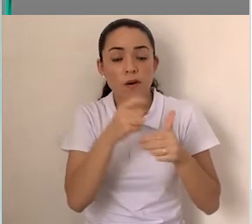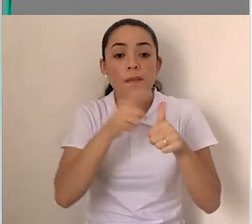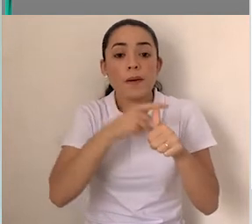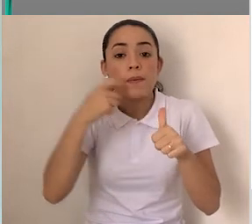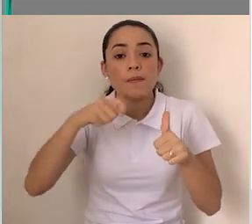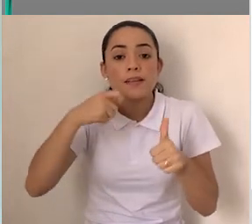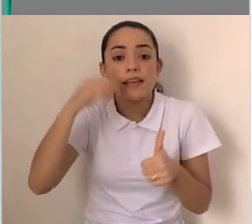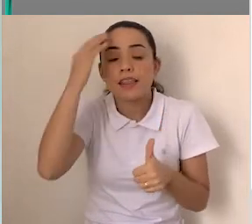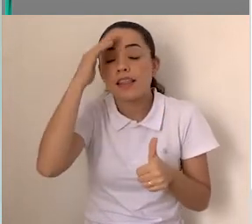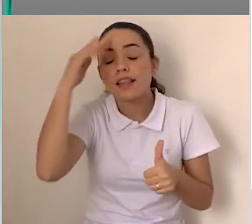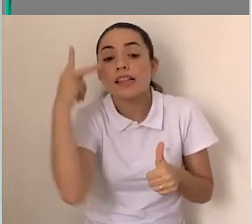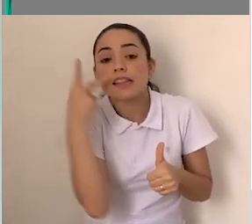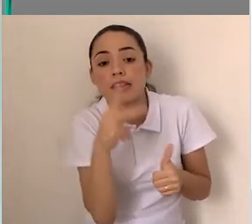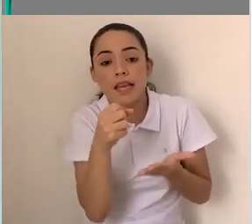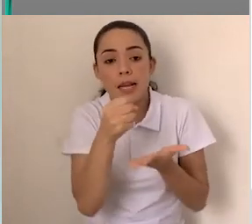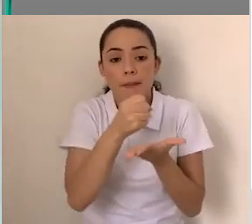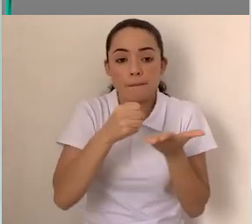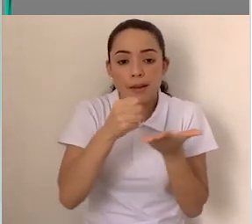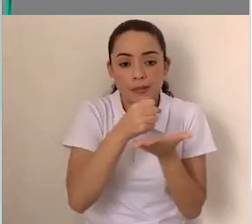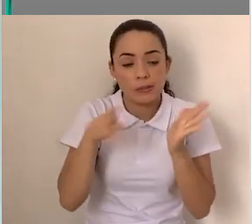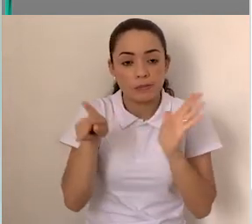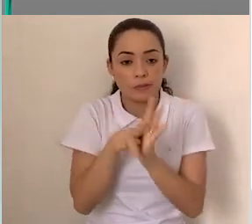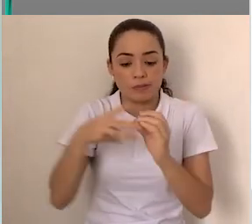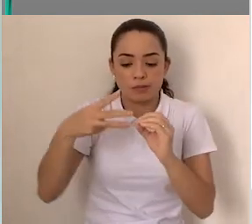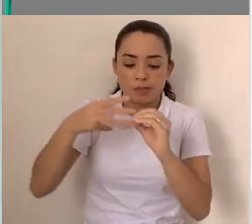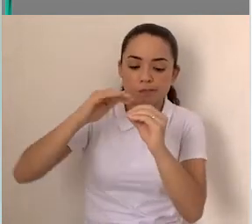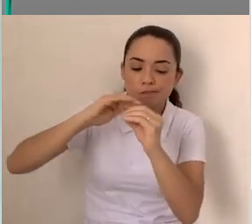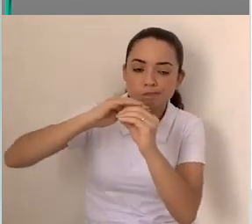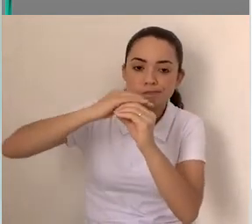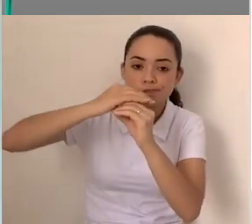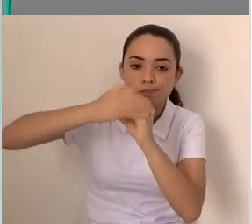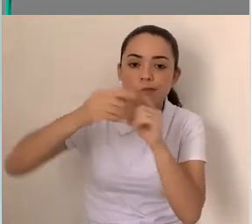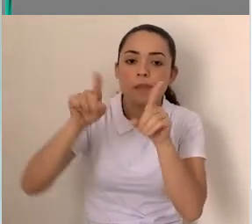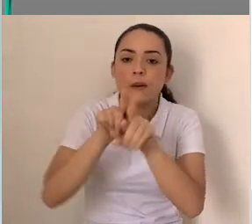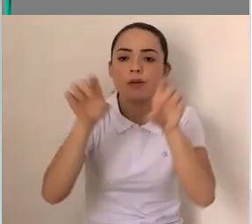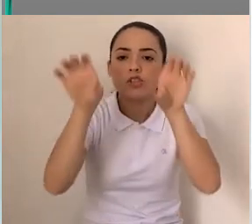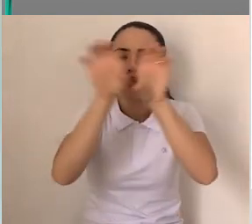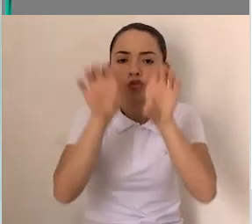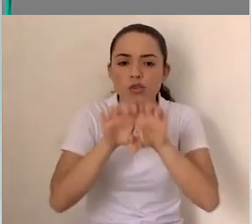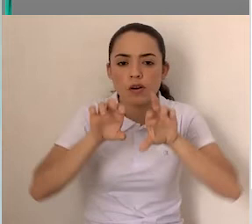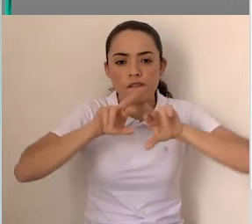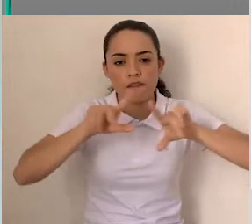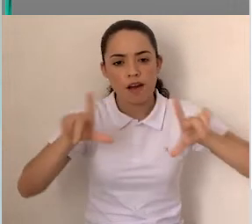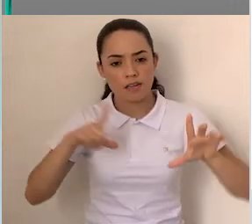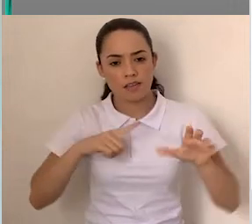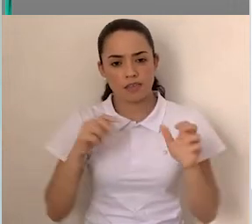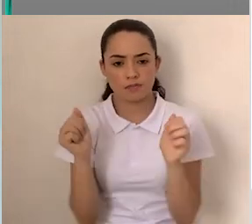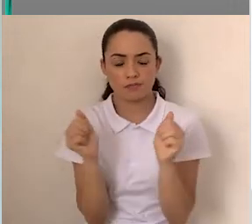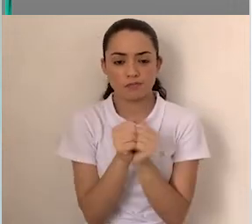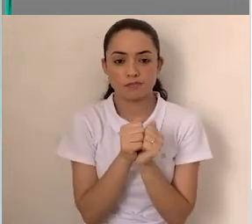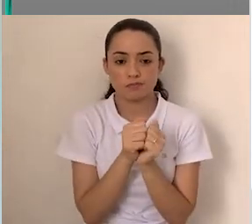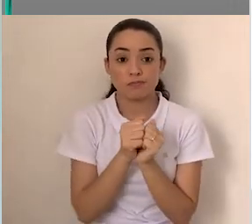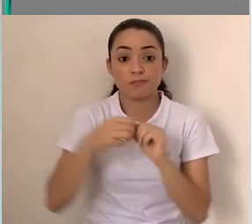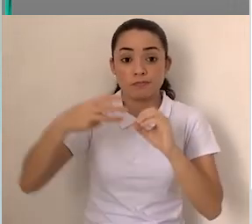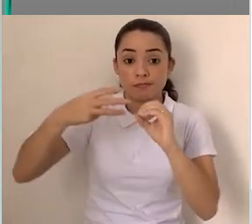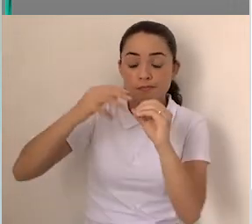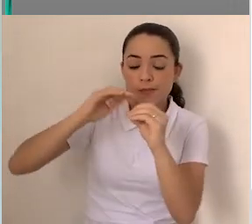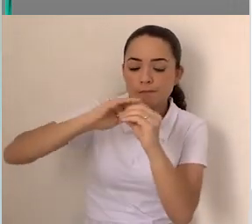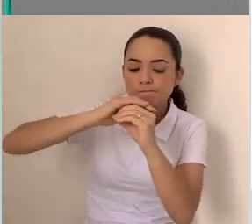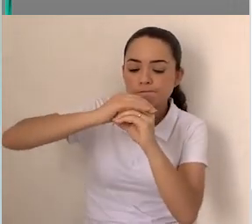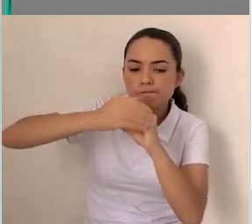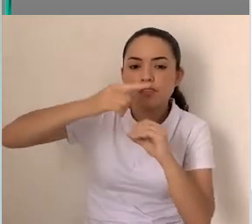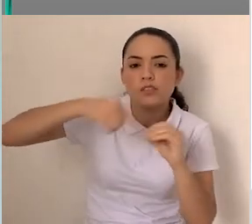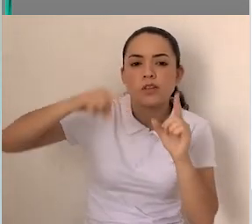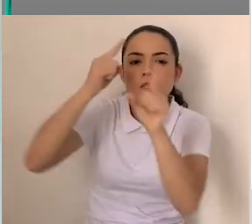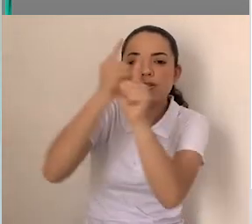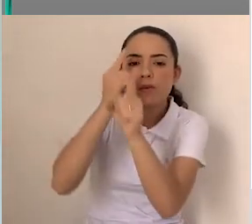Para o entendimento do tecido conjuntivo, precisamos compreender o elemento base determinado pela matriz extracelular e as